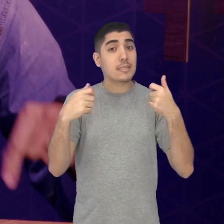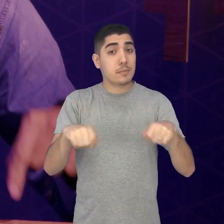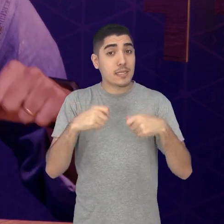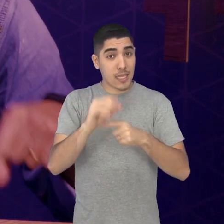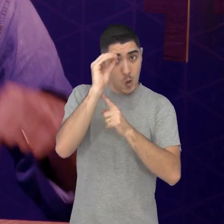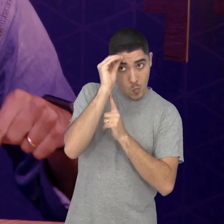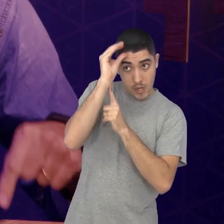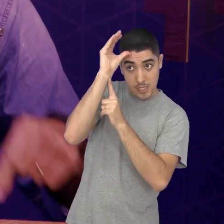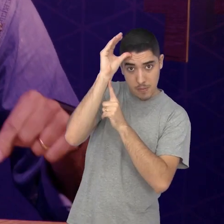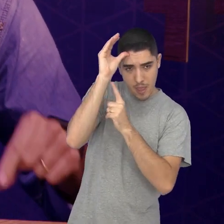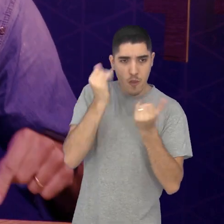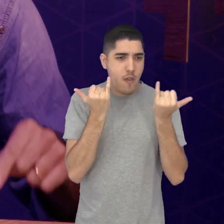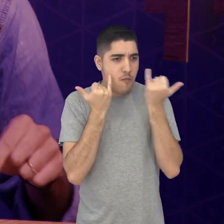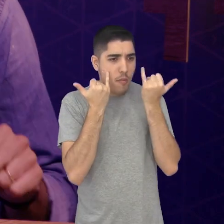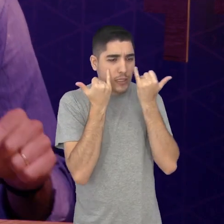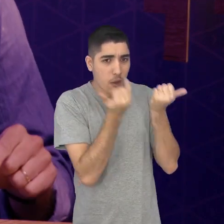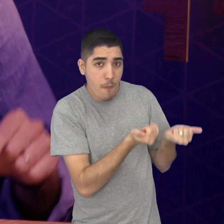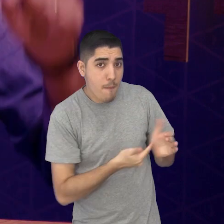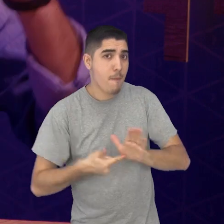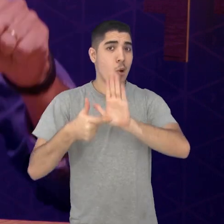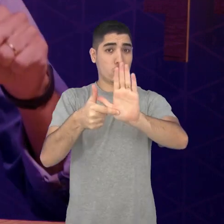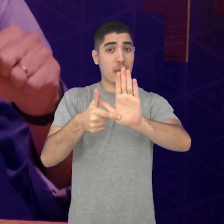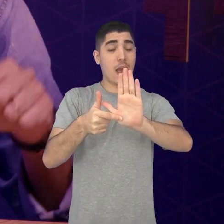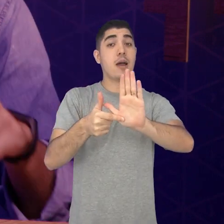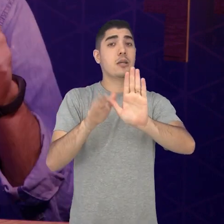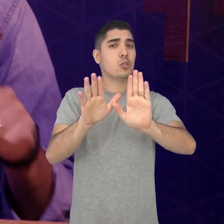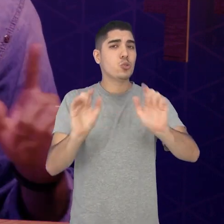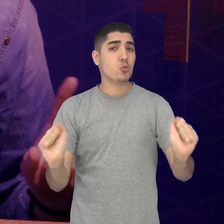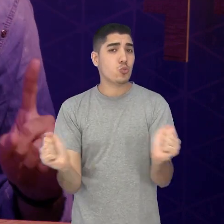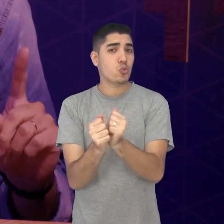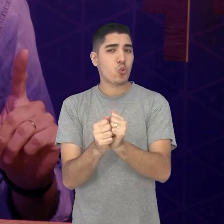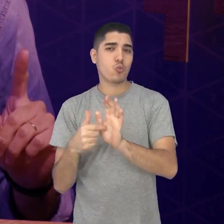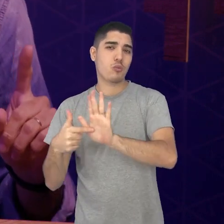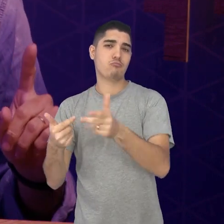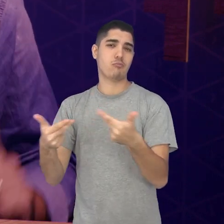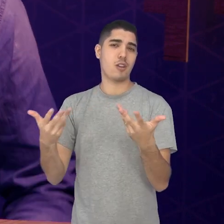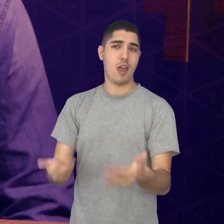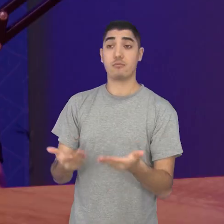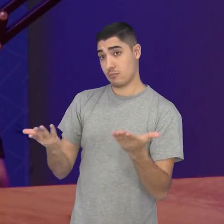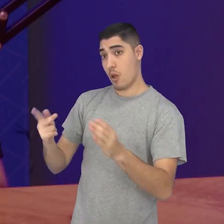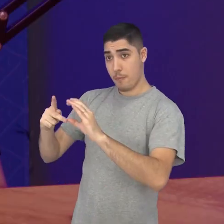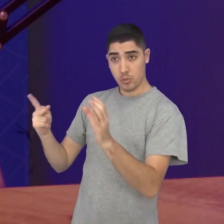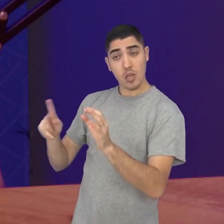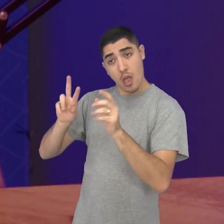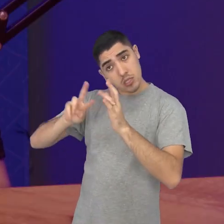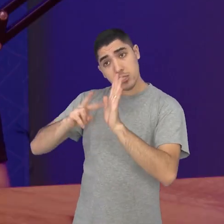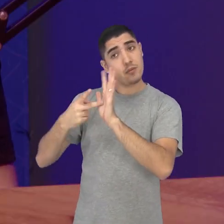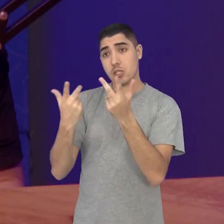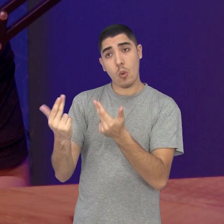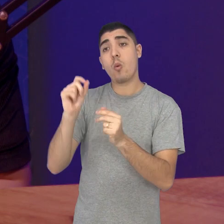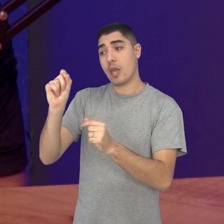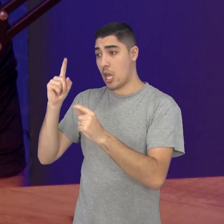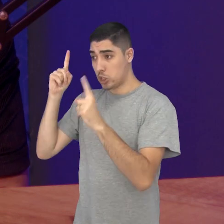trazer conhecimento e informação aqui e mostrar para todo mundo que a gente consegue aprender. É isso, né? O Pode Ser não é pra isso, Samu? Exatamente. Mostrar